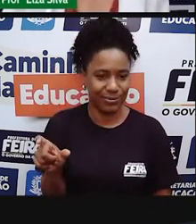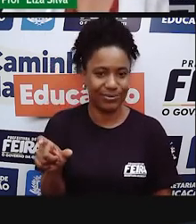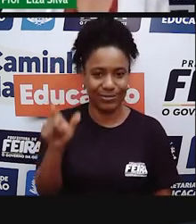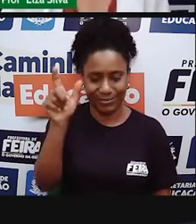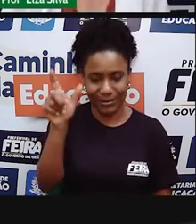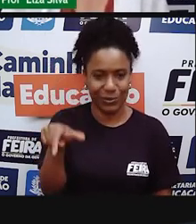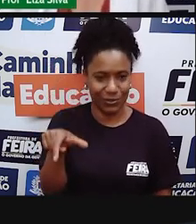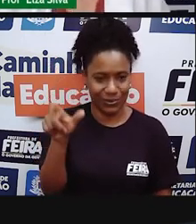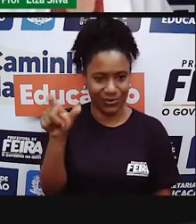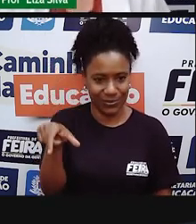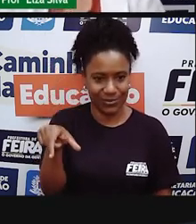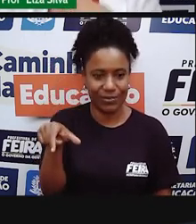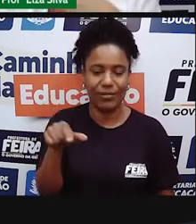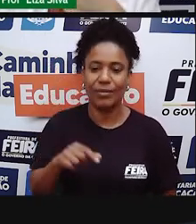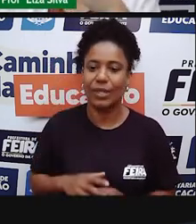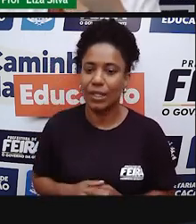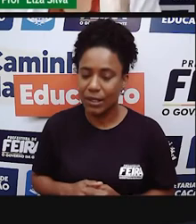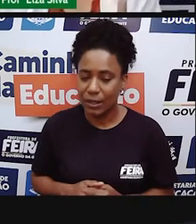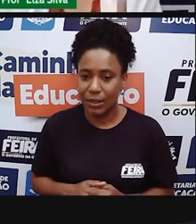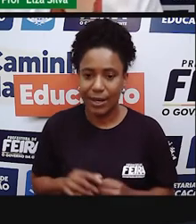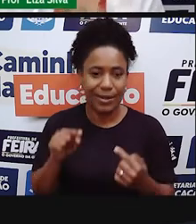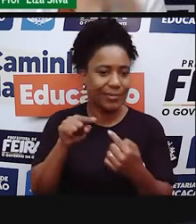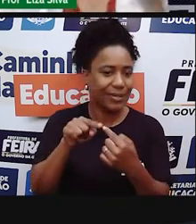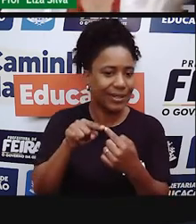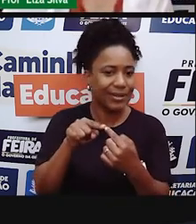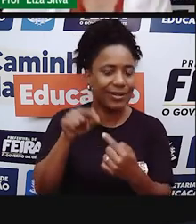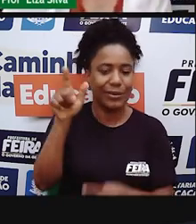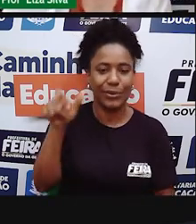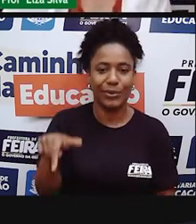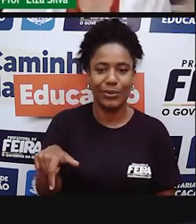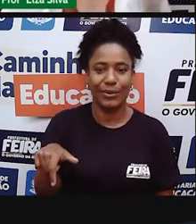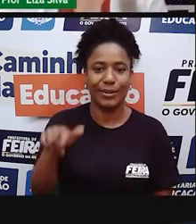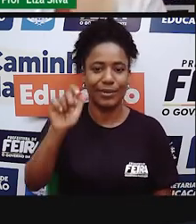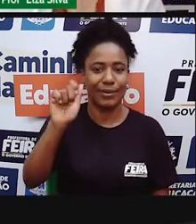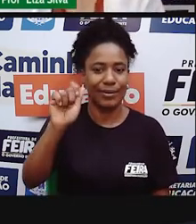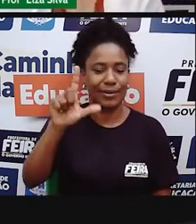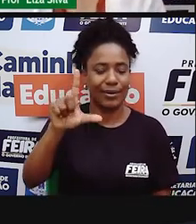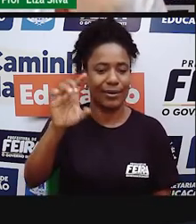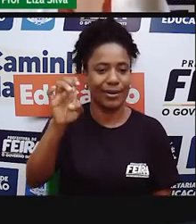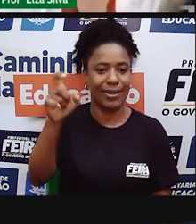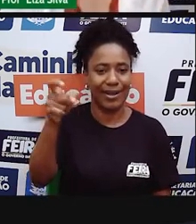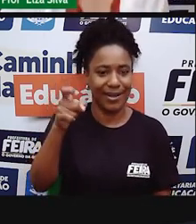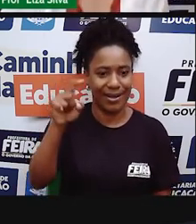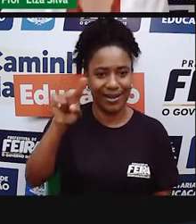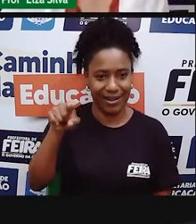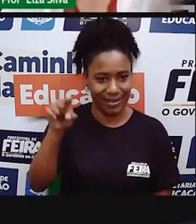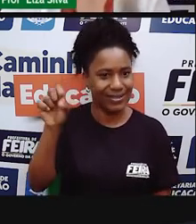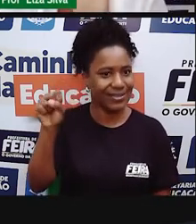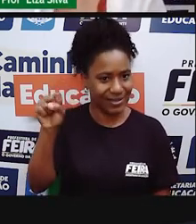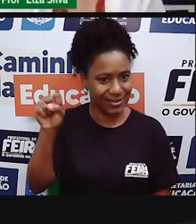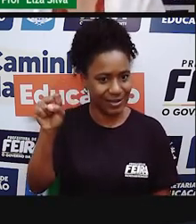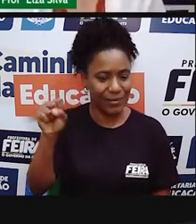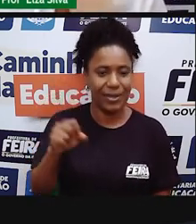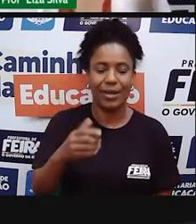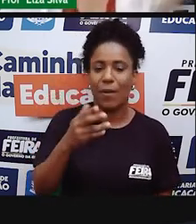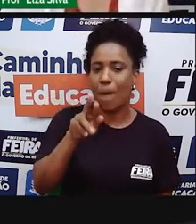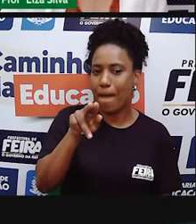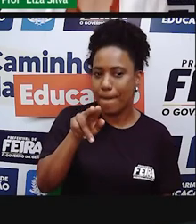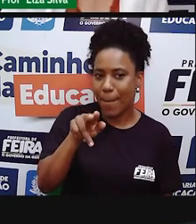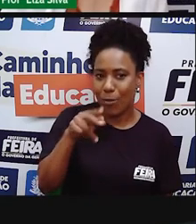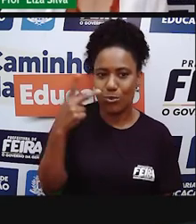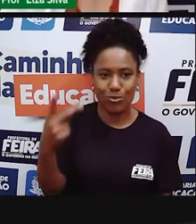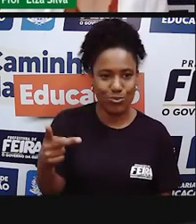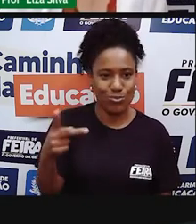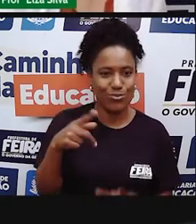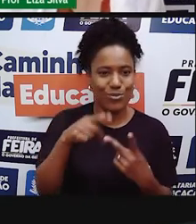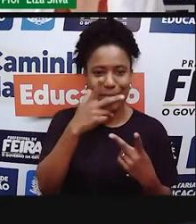Alex. Por quê? Os irmãos são de Alex, o pai é de Alex e a avó é de